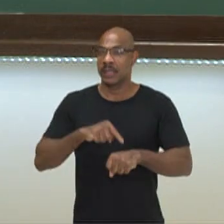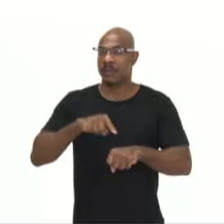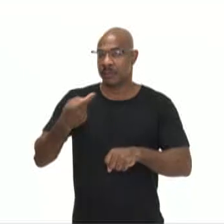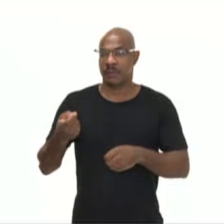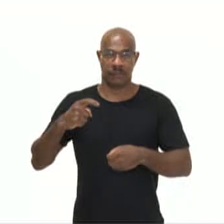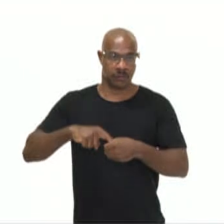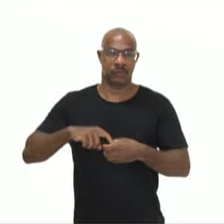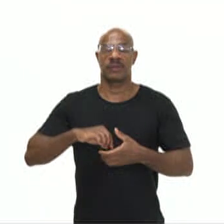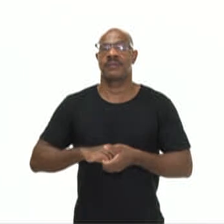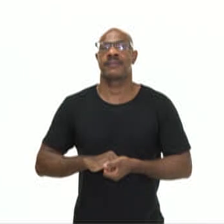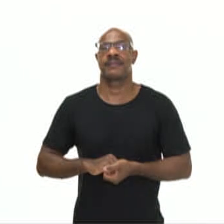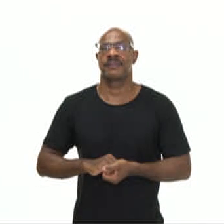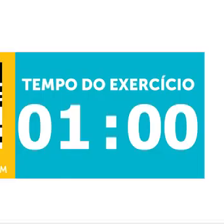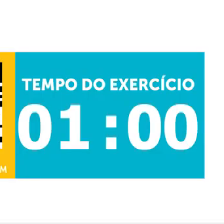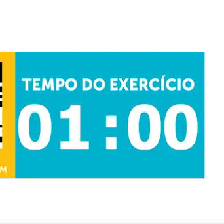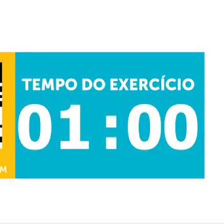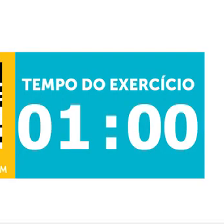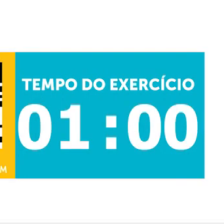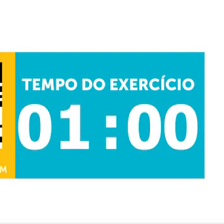volta.